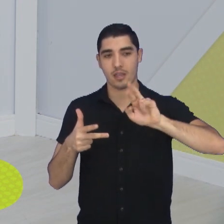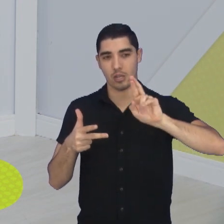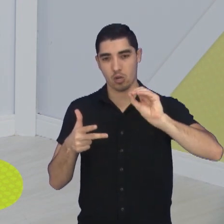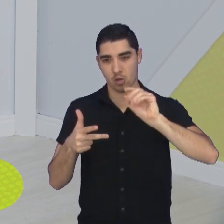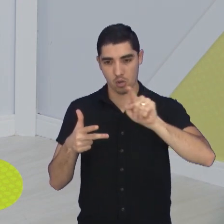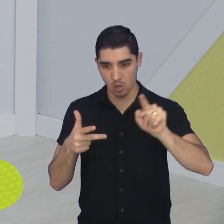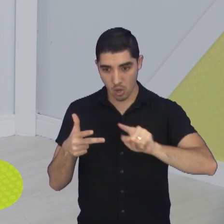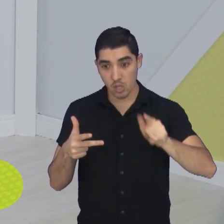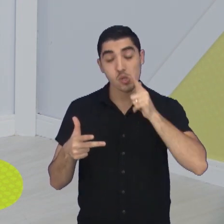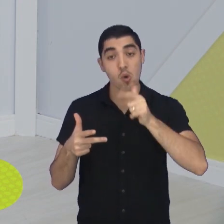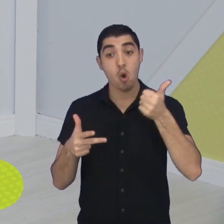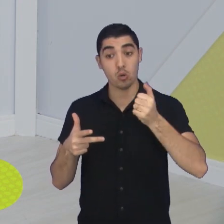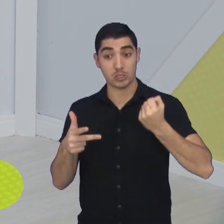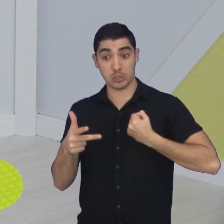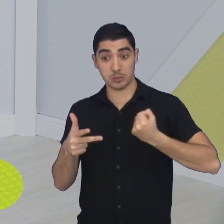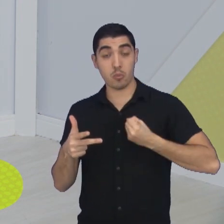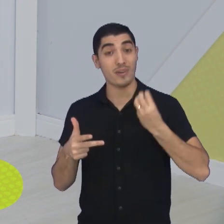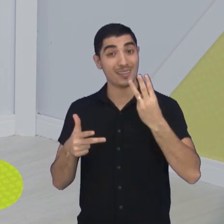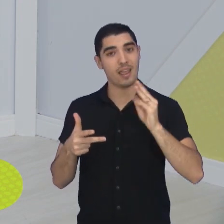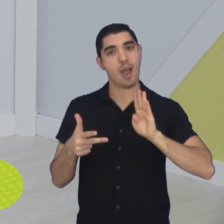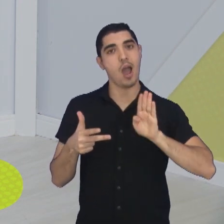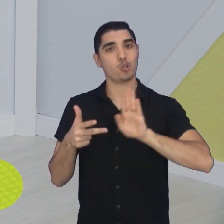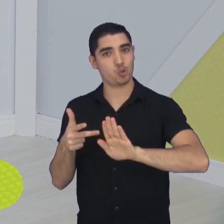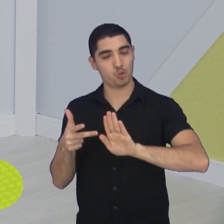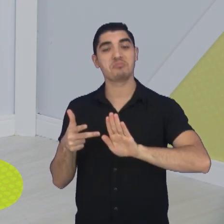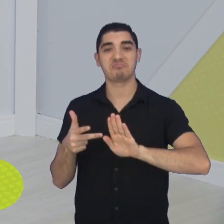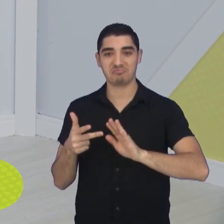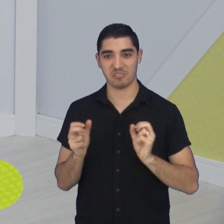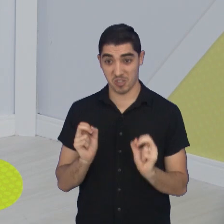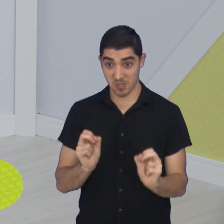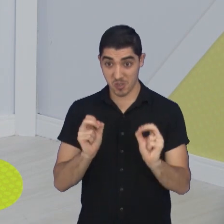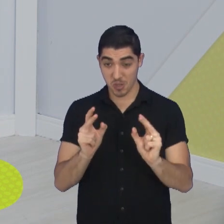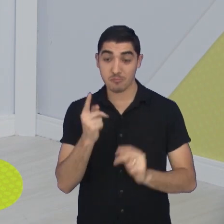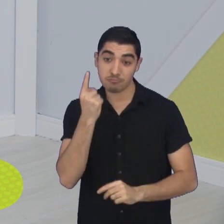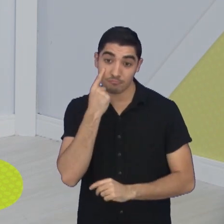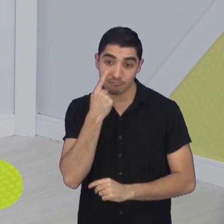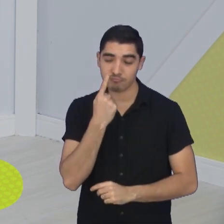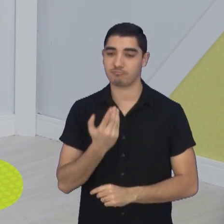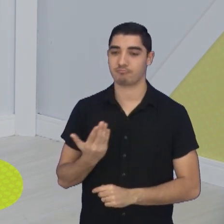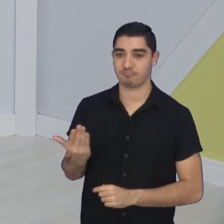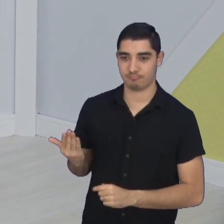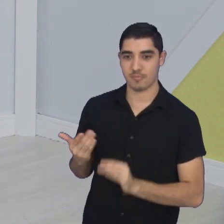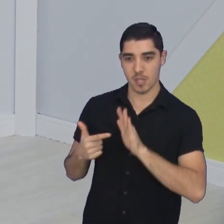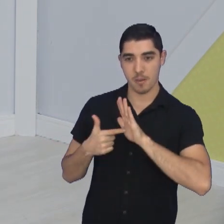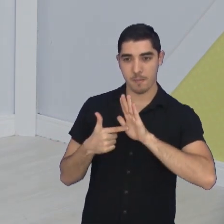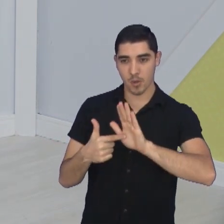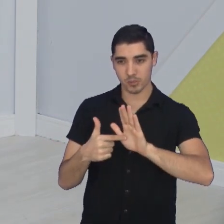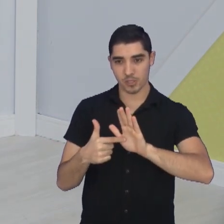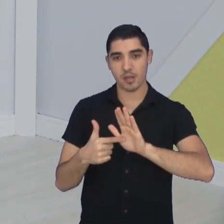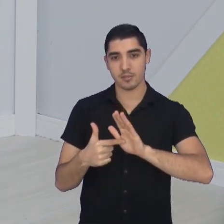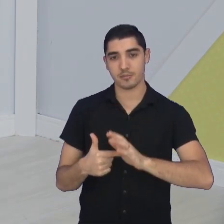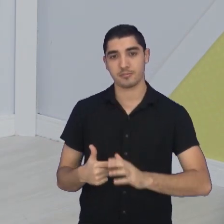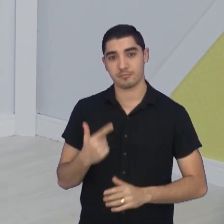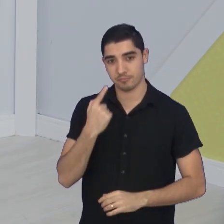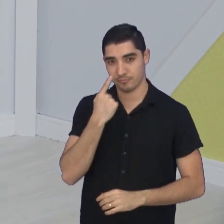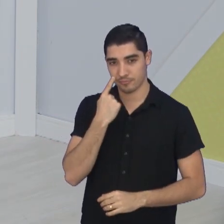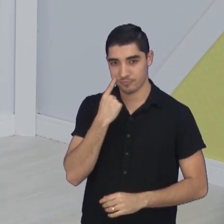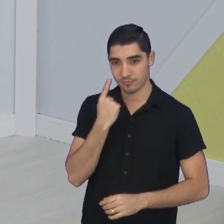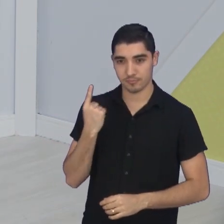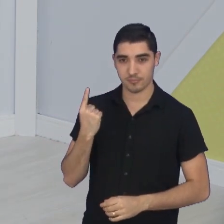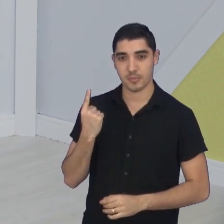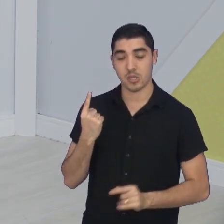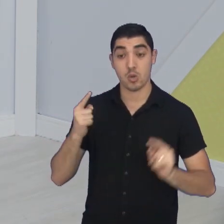os melhores da partida, tá certo? Então vamos dar uma olhadinha aqui, a gente preparou aquela arte ali só para sinalizar, para a gente mostrar como é que